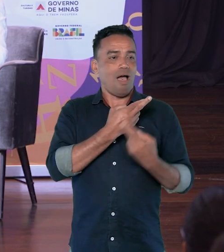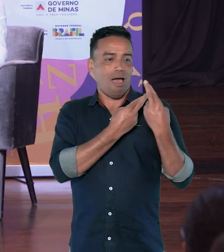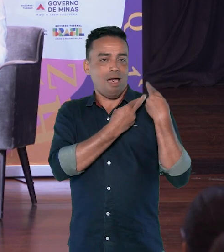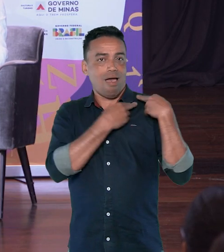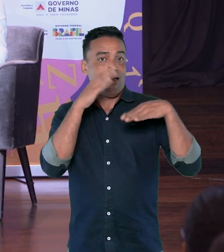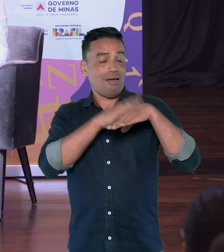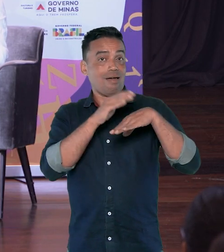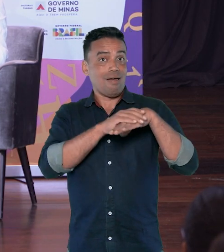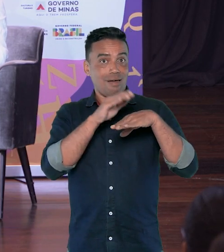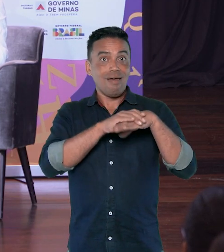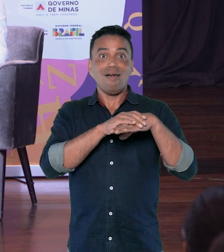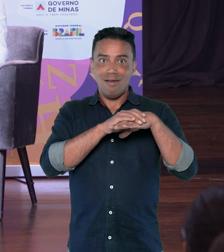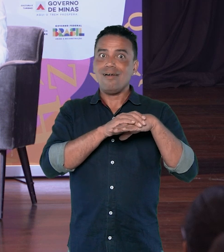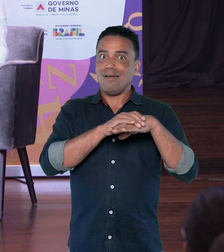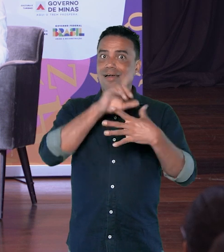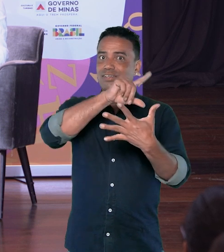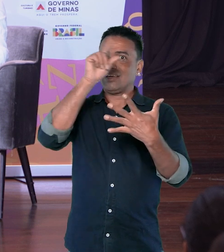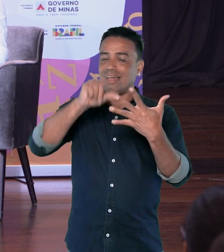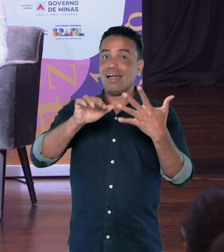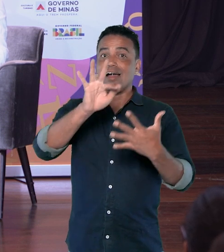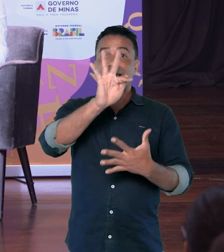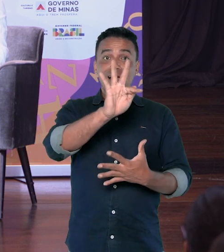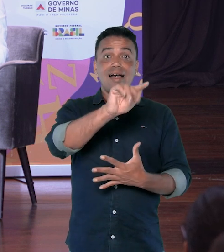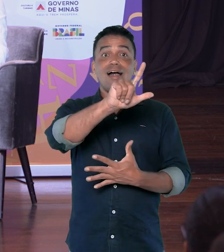também das FLIs, né, que a gente tem organizado.